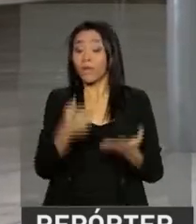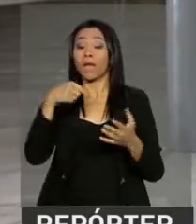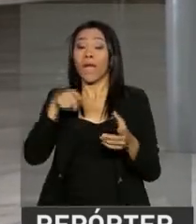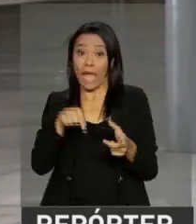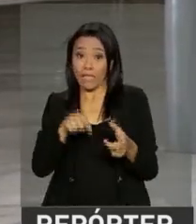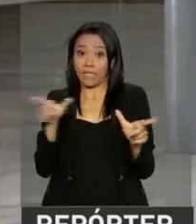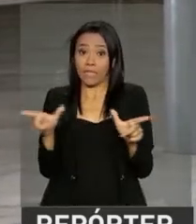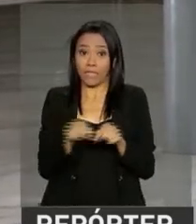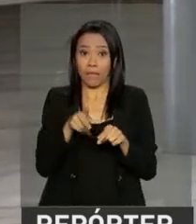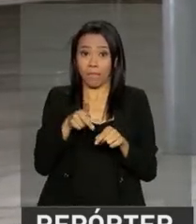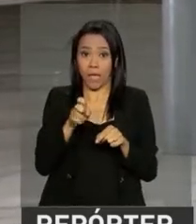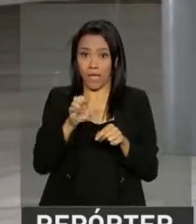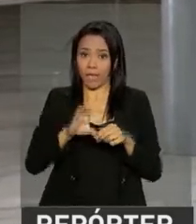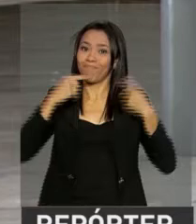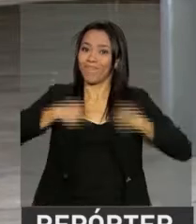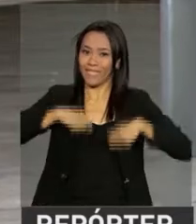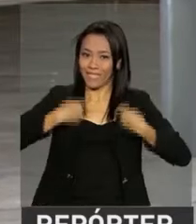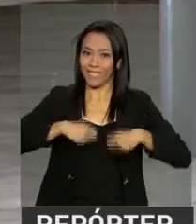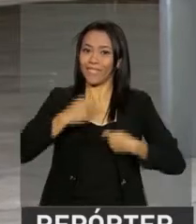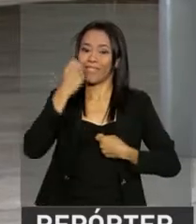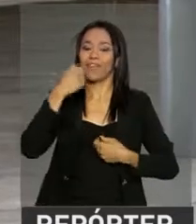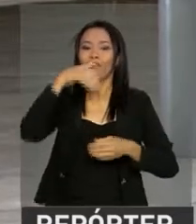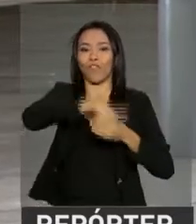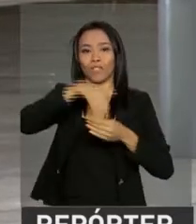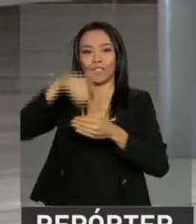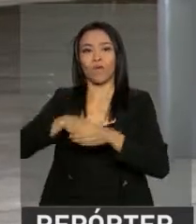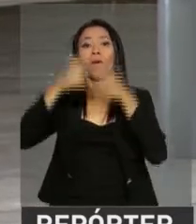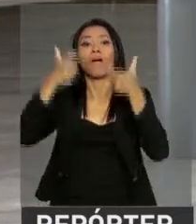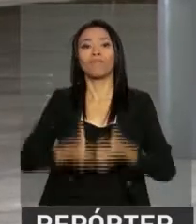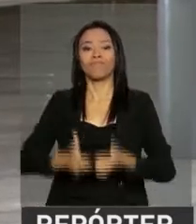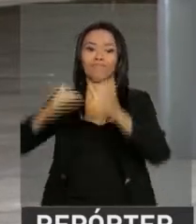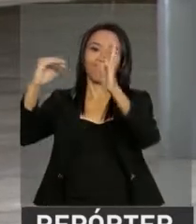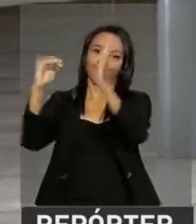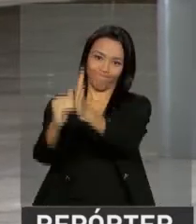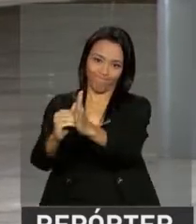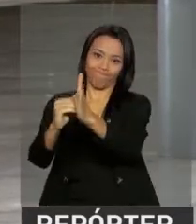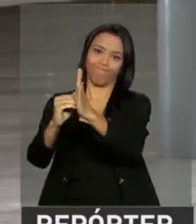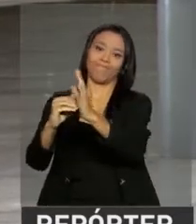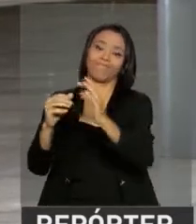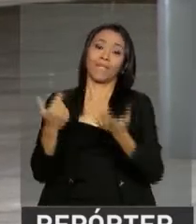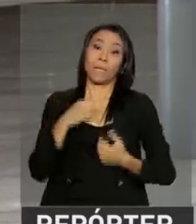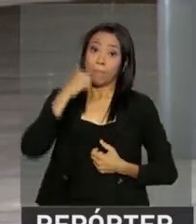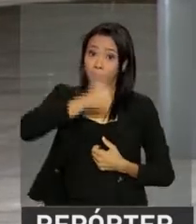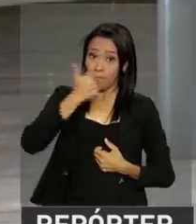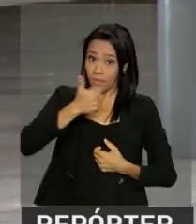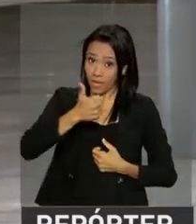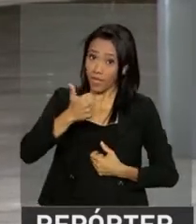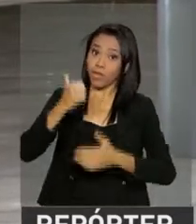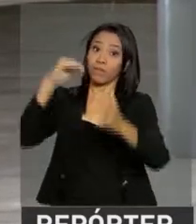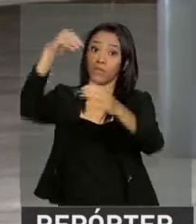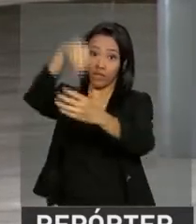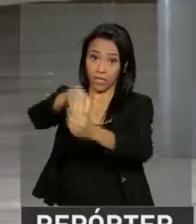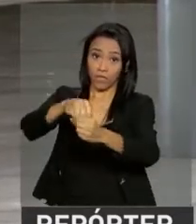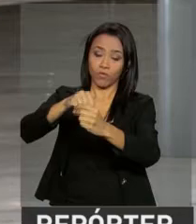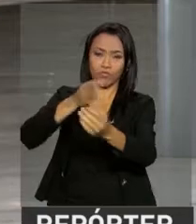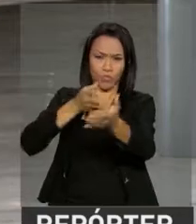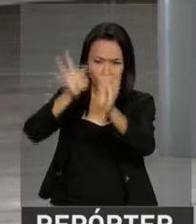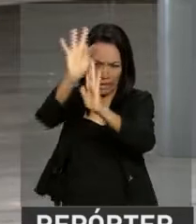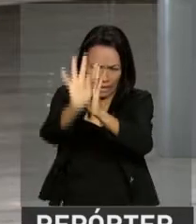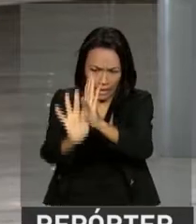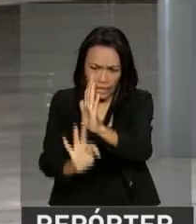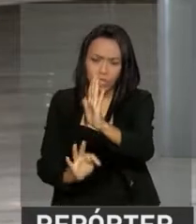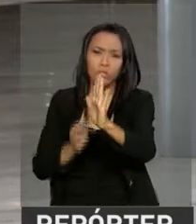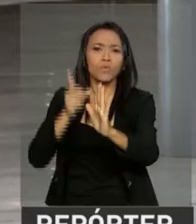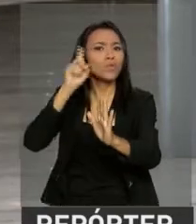precisa ser aprovada em dois turnos pelo senado federal em primeiro turno no senado federal o texto foi aprovado